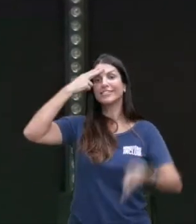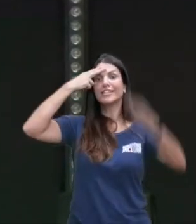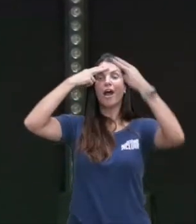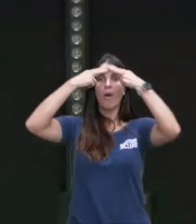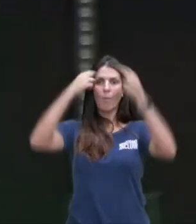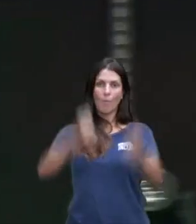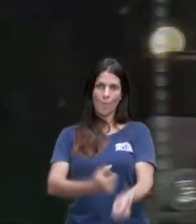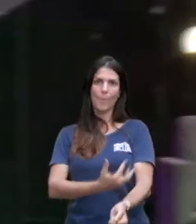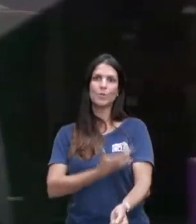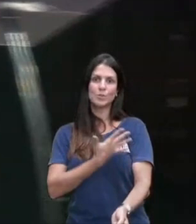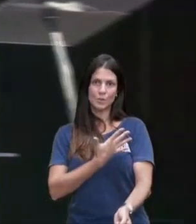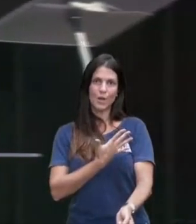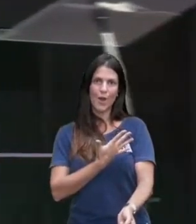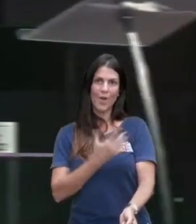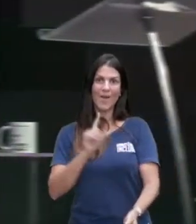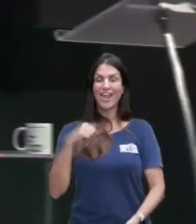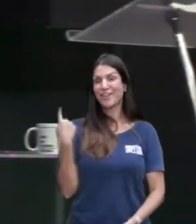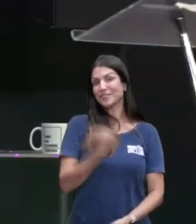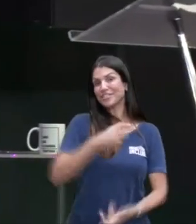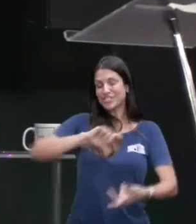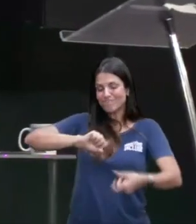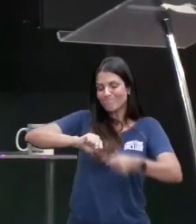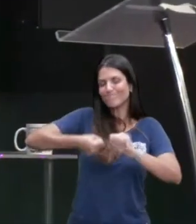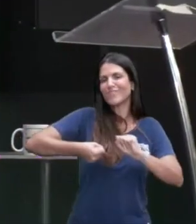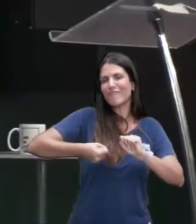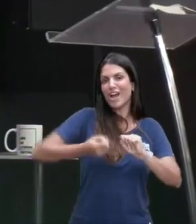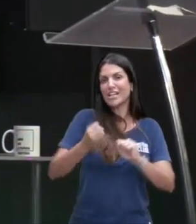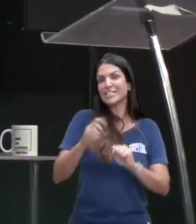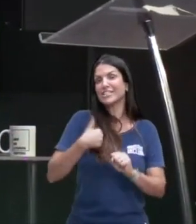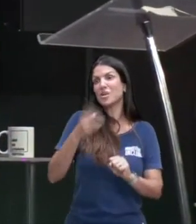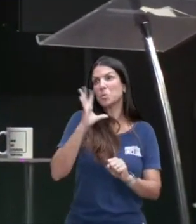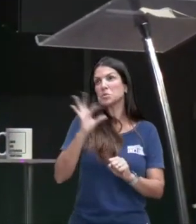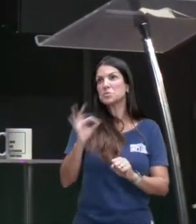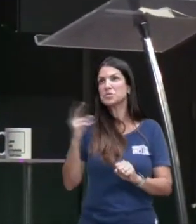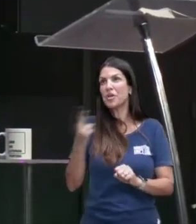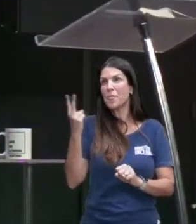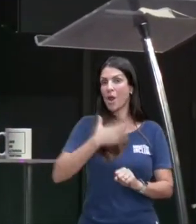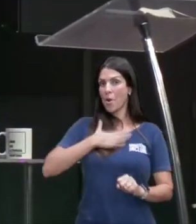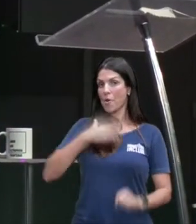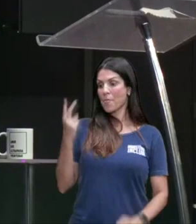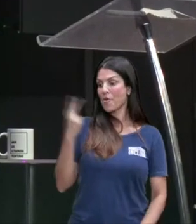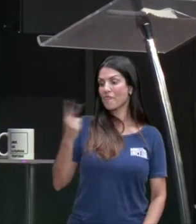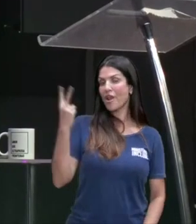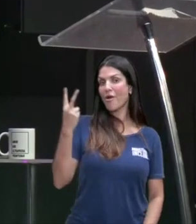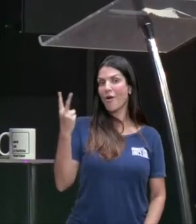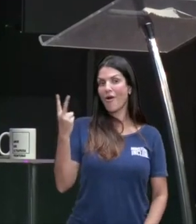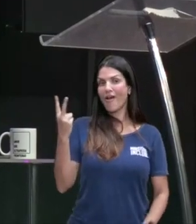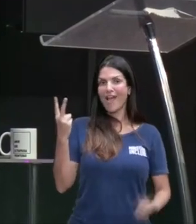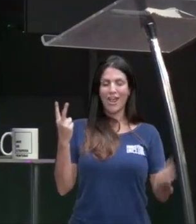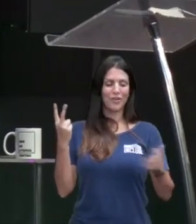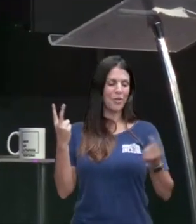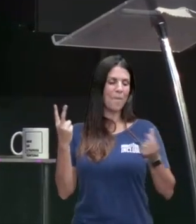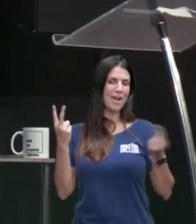E aí quando a gente está travado se eu não sei até onde eu posso ir com meu valor eu tô aqui eu já dou o preço por aqui